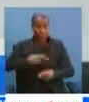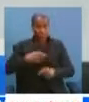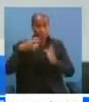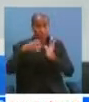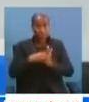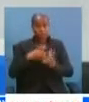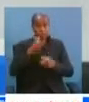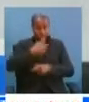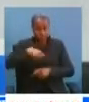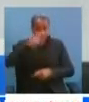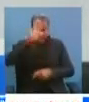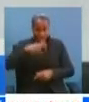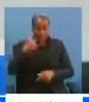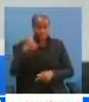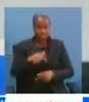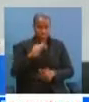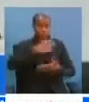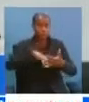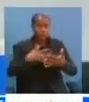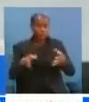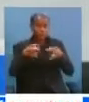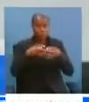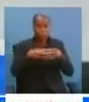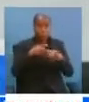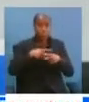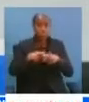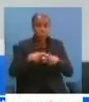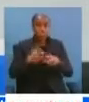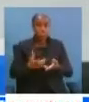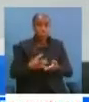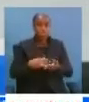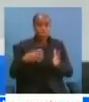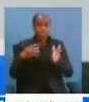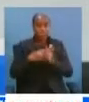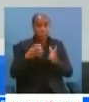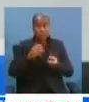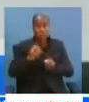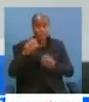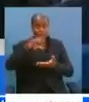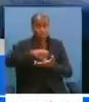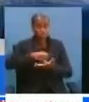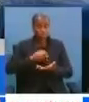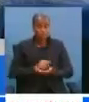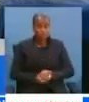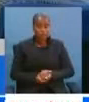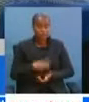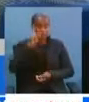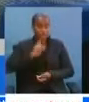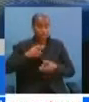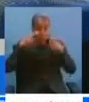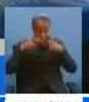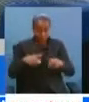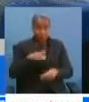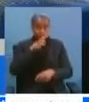marcadas e nós sabemos que existem estratégias de grupos de interesse para demarcação de territórios. A investigadora